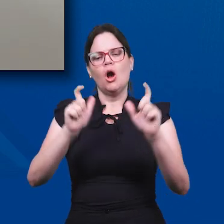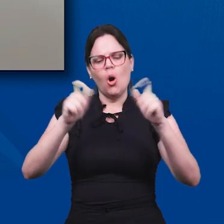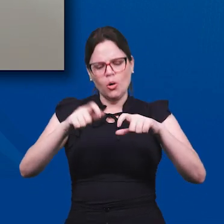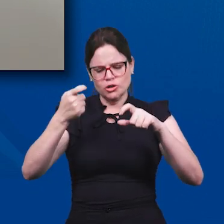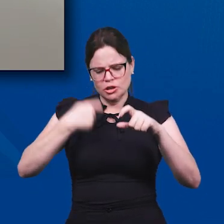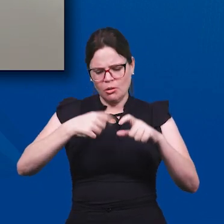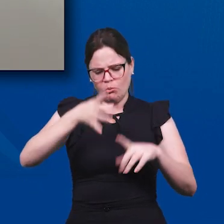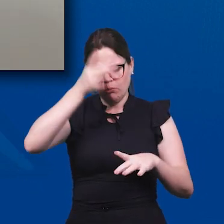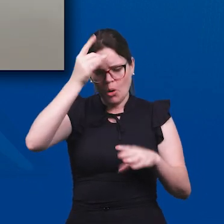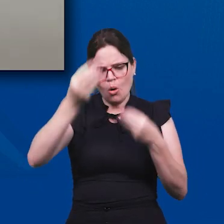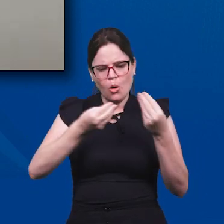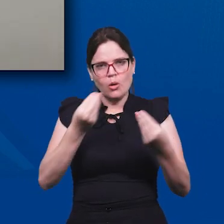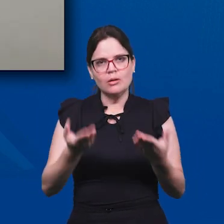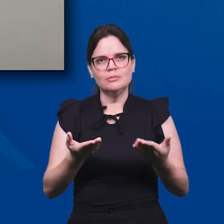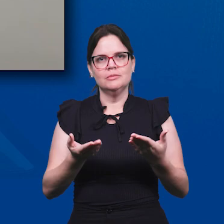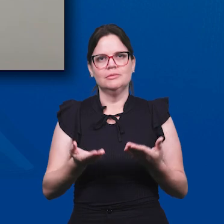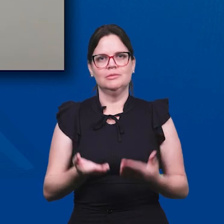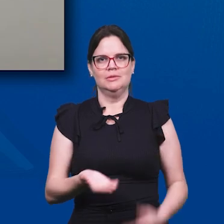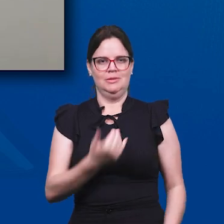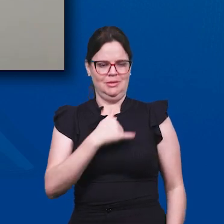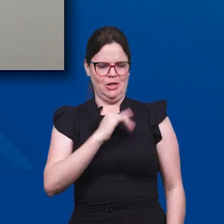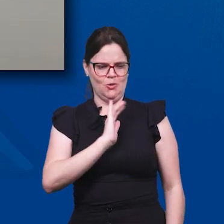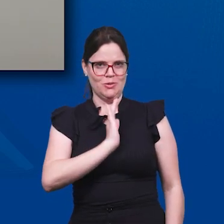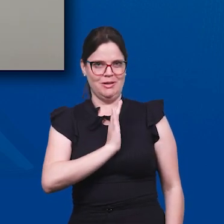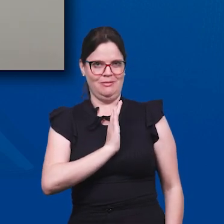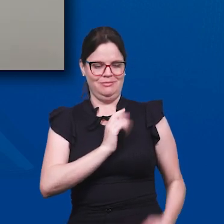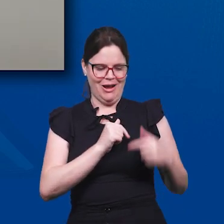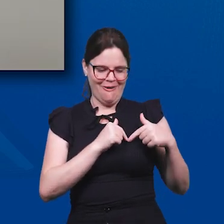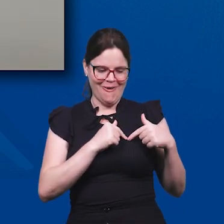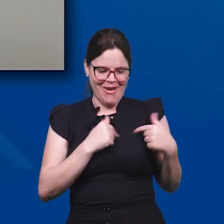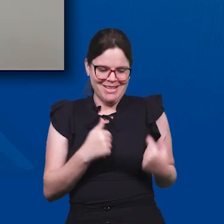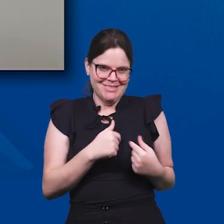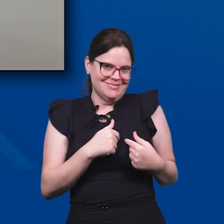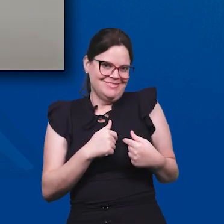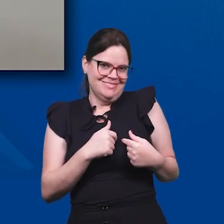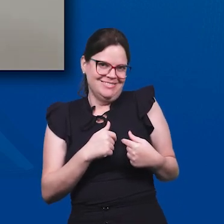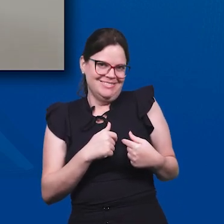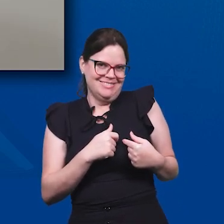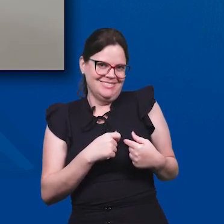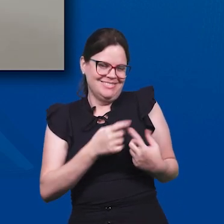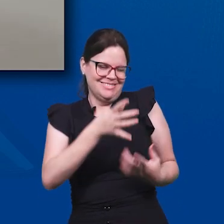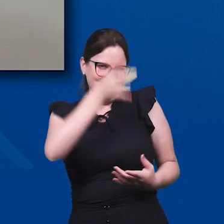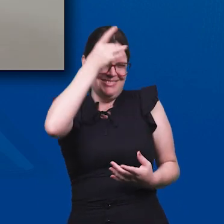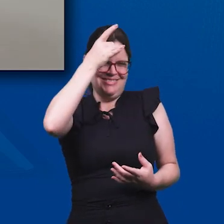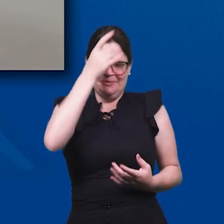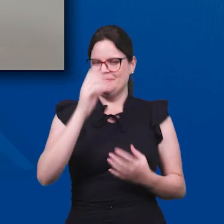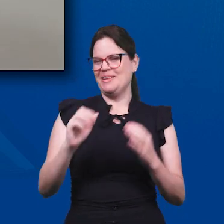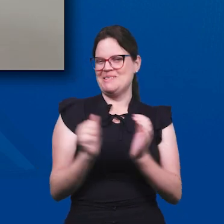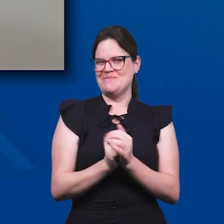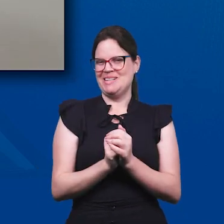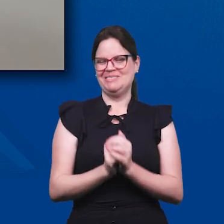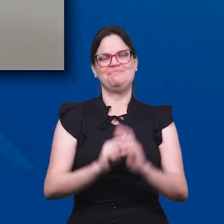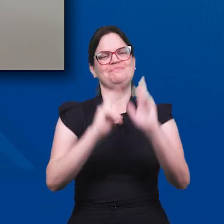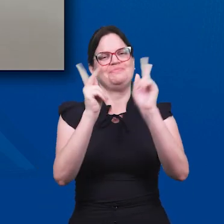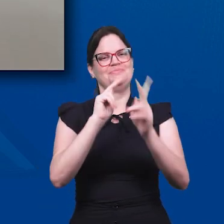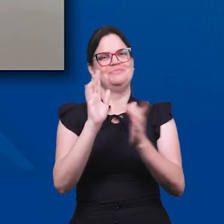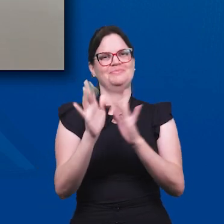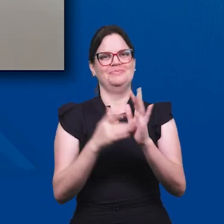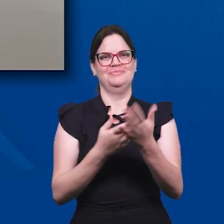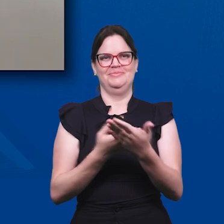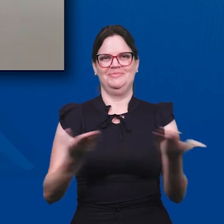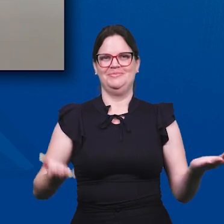guardar a palavra de Deus? Esther, onde devemos guardar a palavra de Deus? Nosso coração.